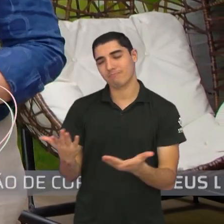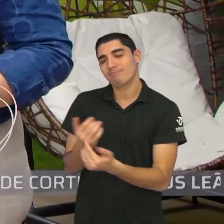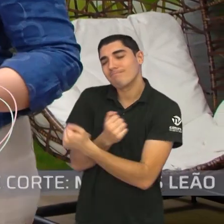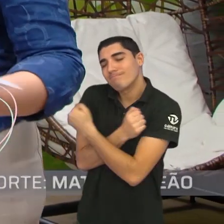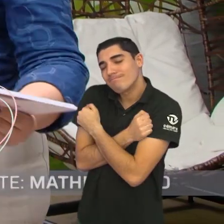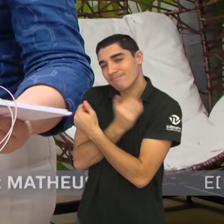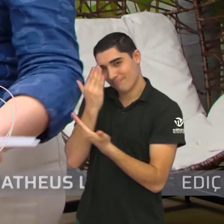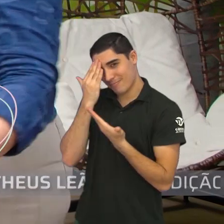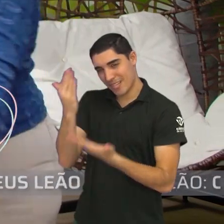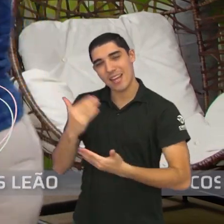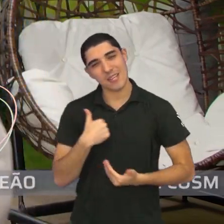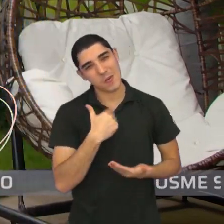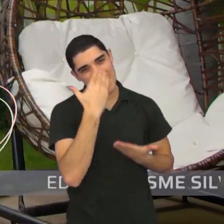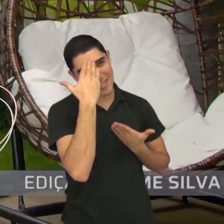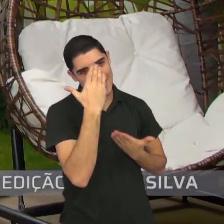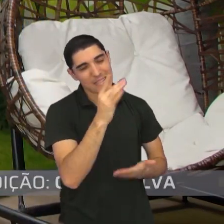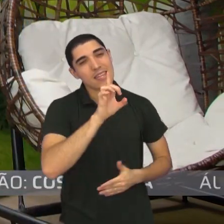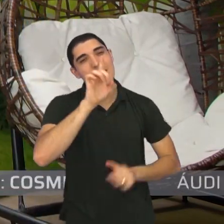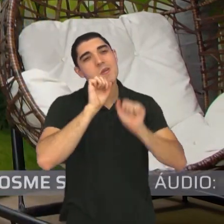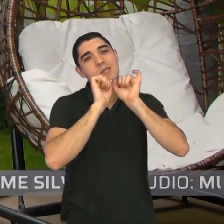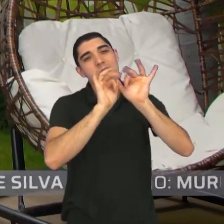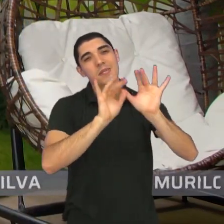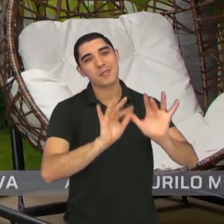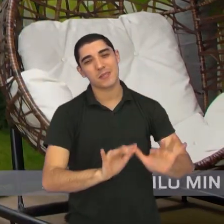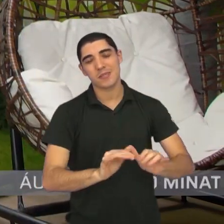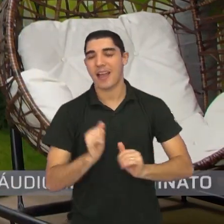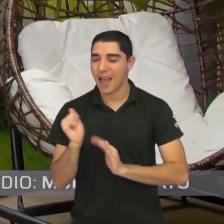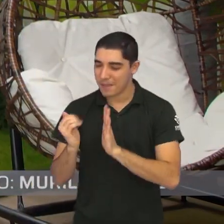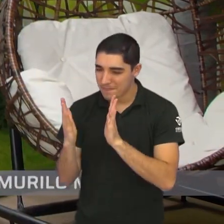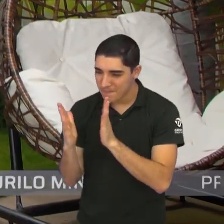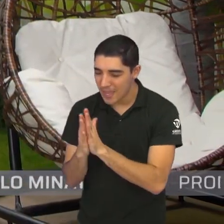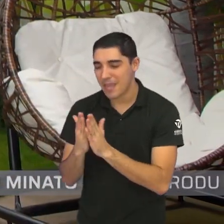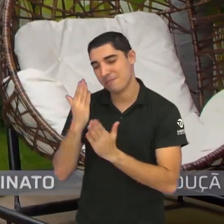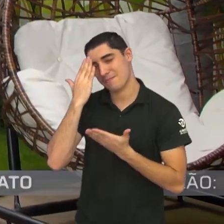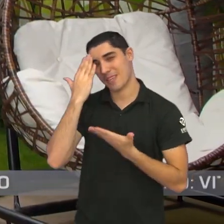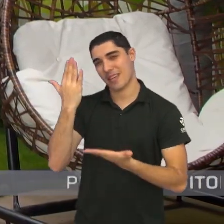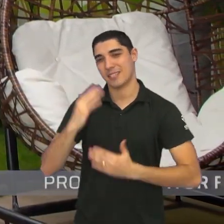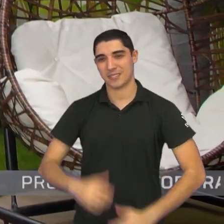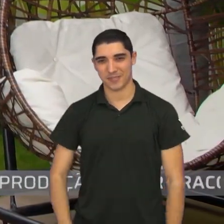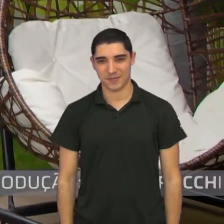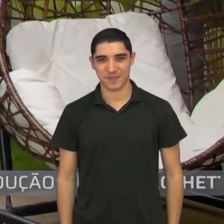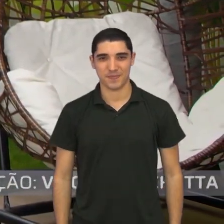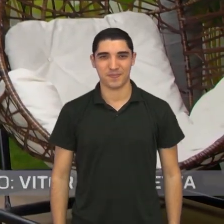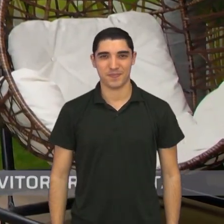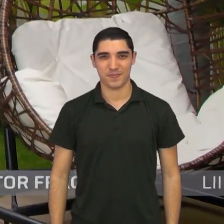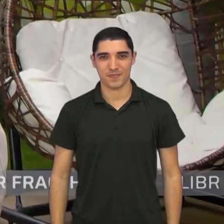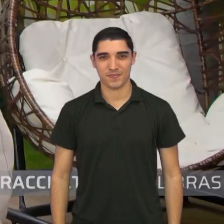programa, hein, Rose? Obrigada, querida. Deus abençoe. Foi ótimo.